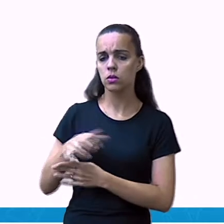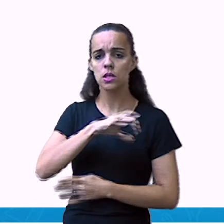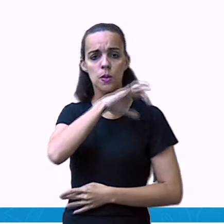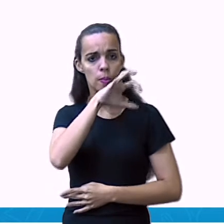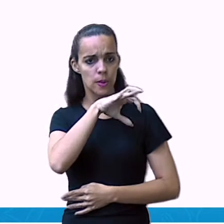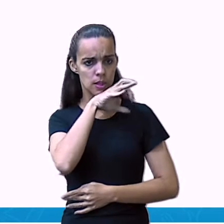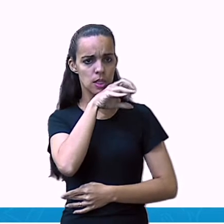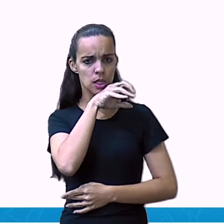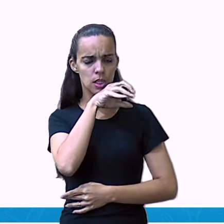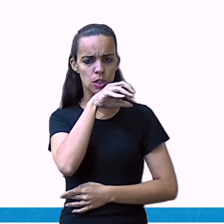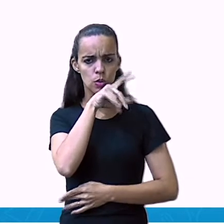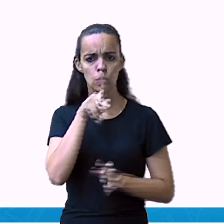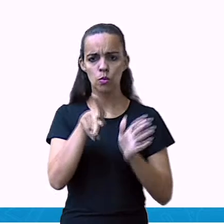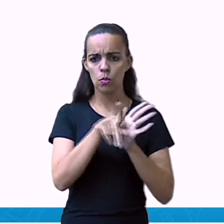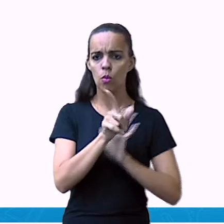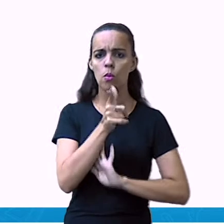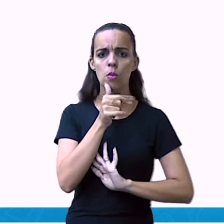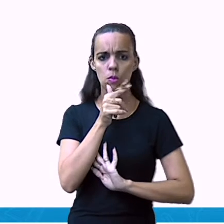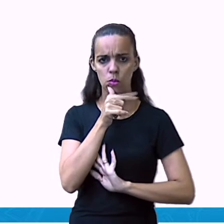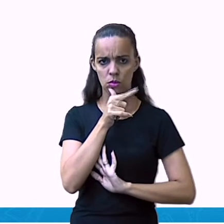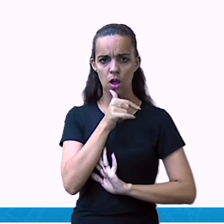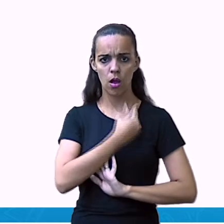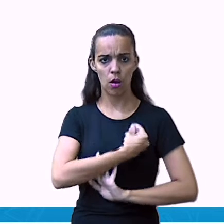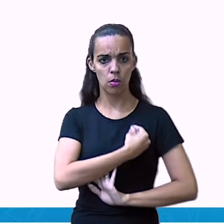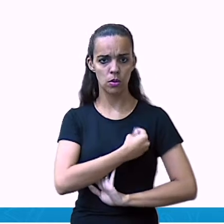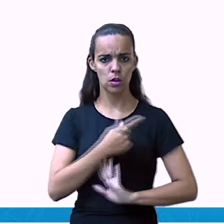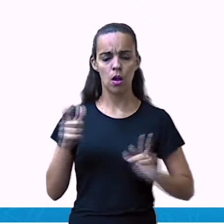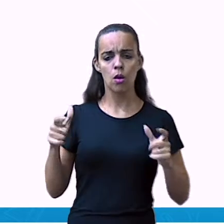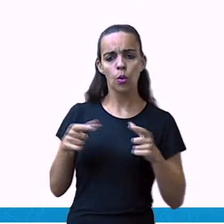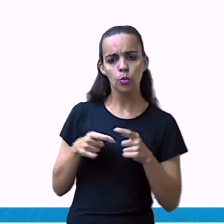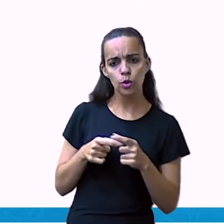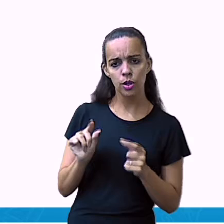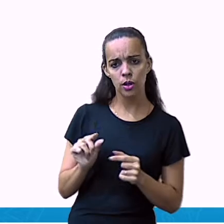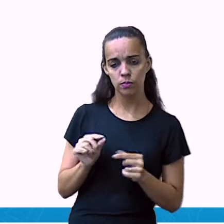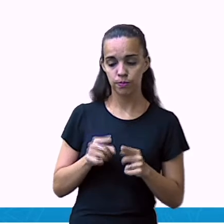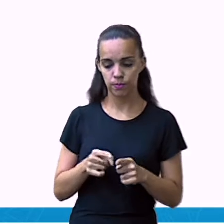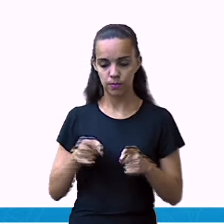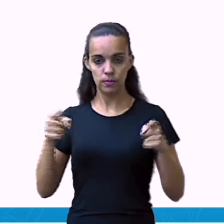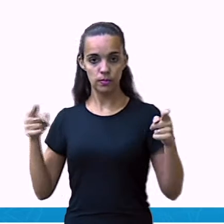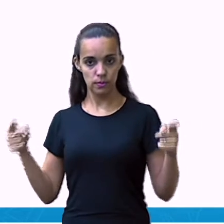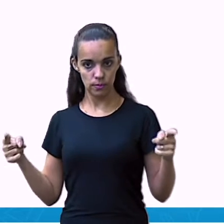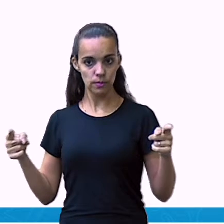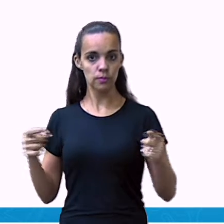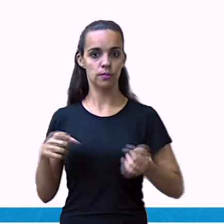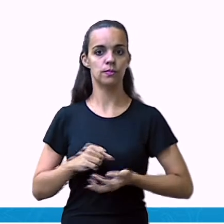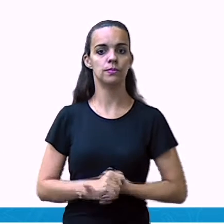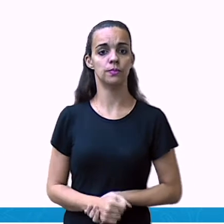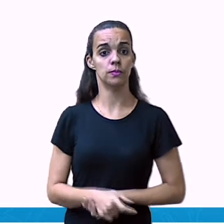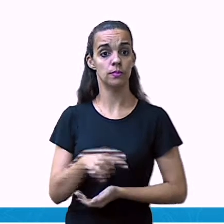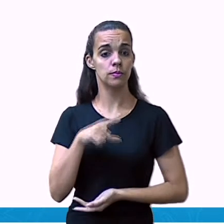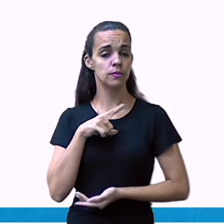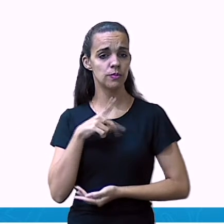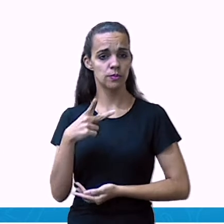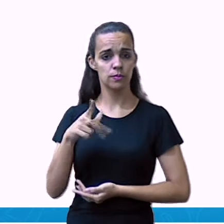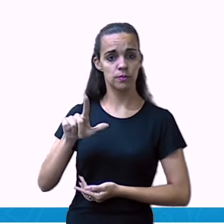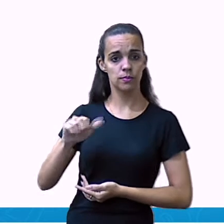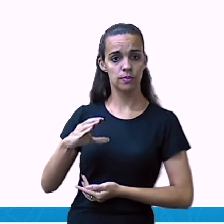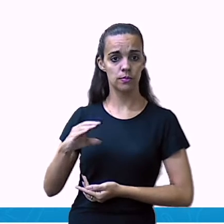outros animais marinhos, dos menores aos maiores,